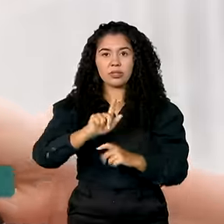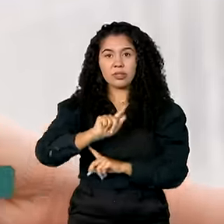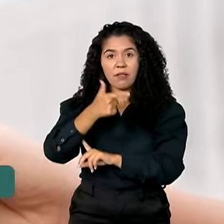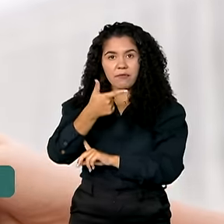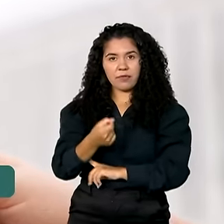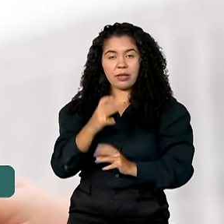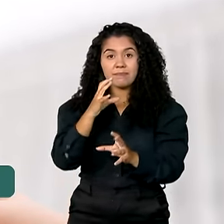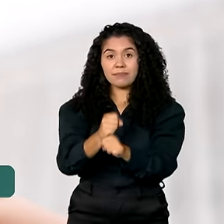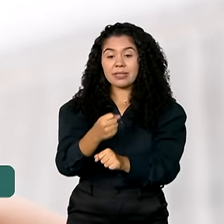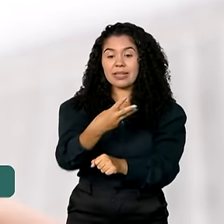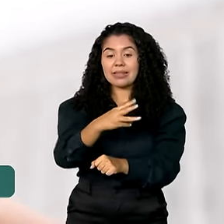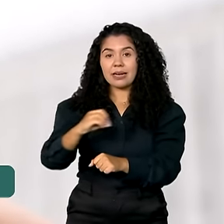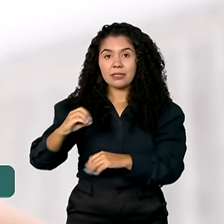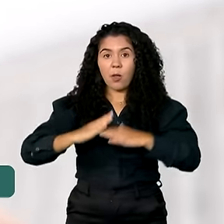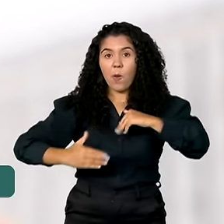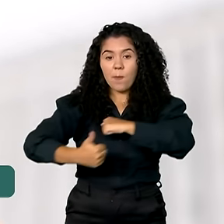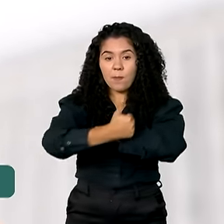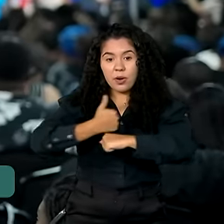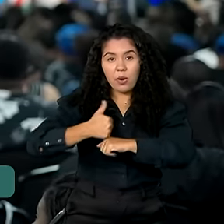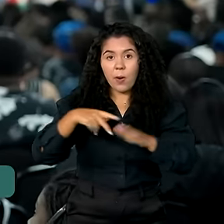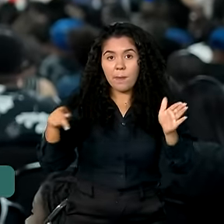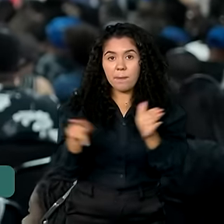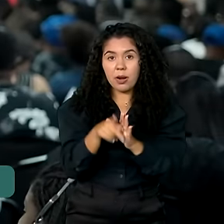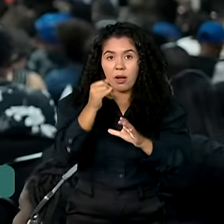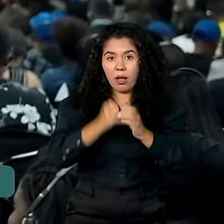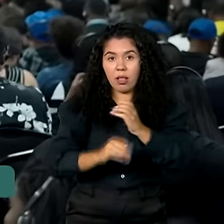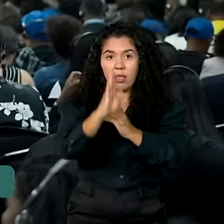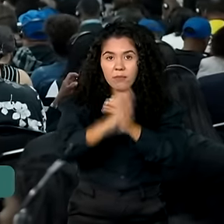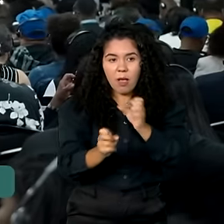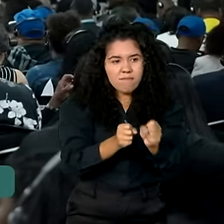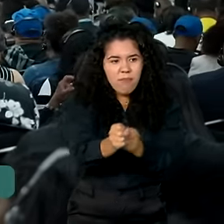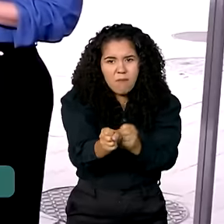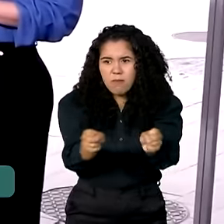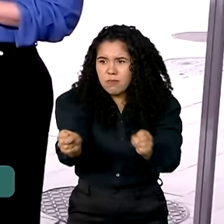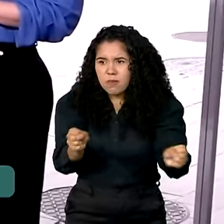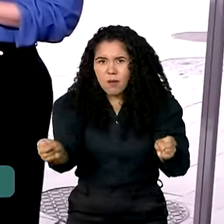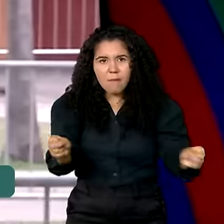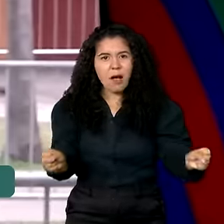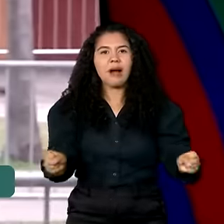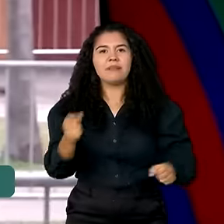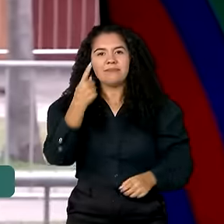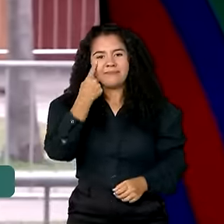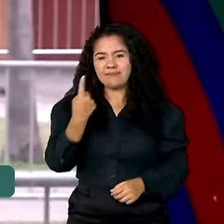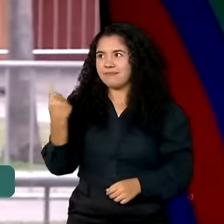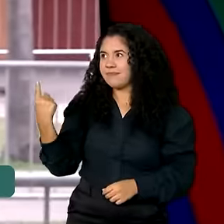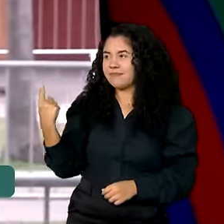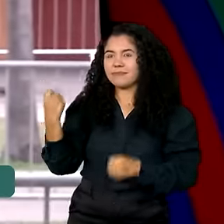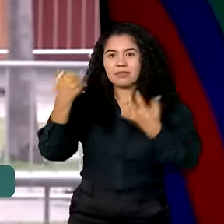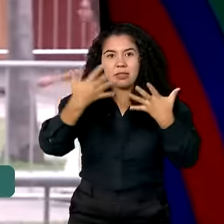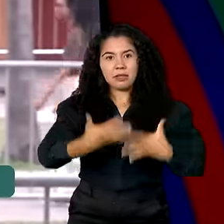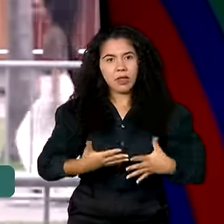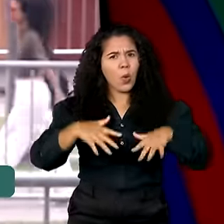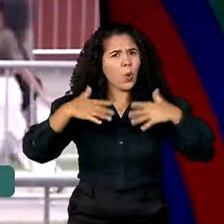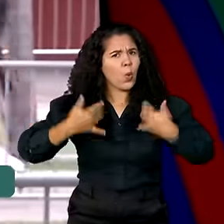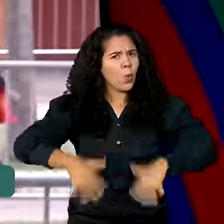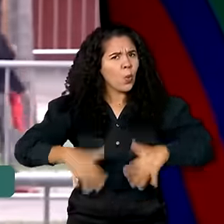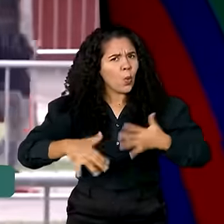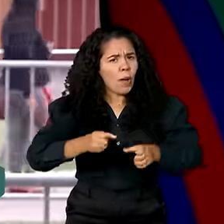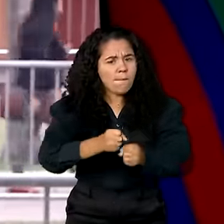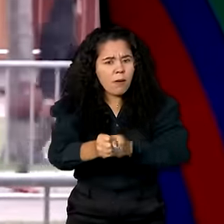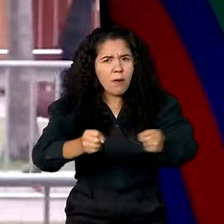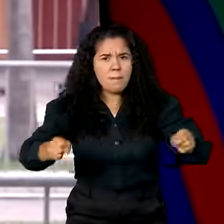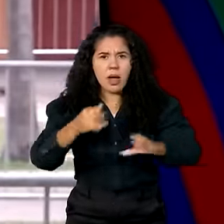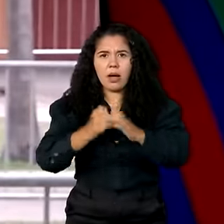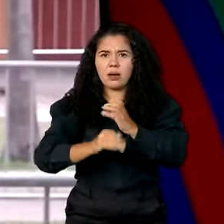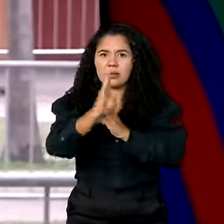300 profissionais da empresa pública de comunicação foram mobilizados. Essa é a maior mobilização que a EBC fez